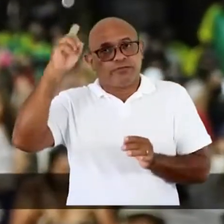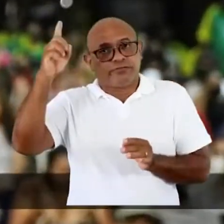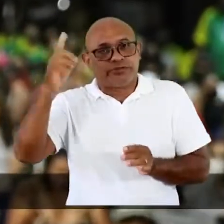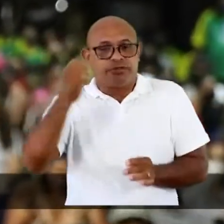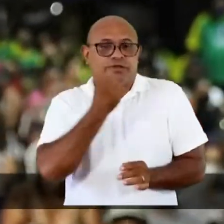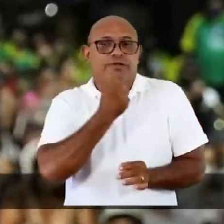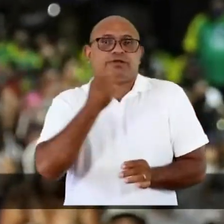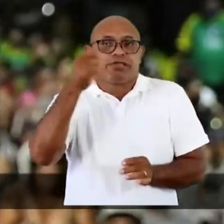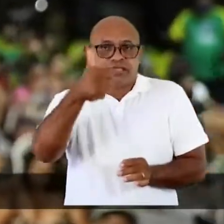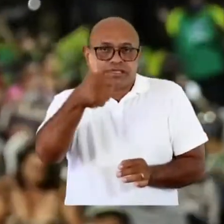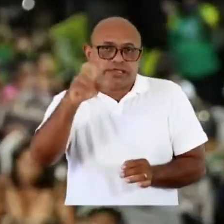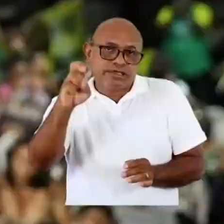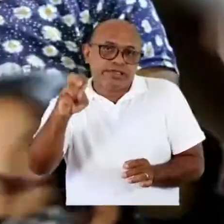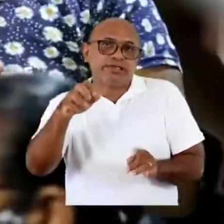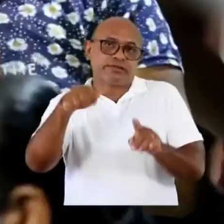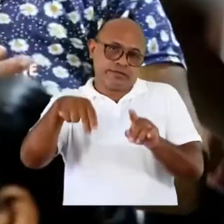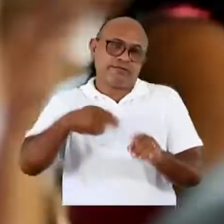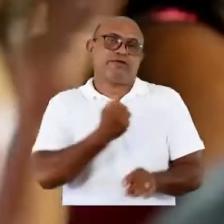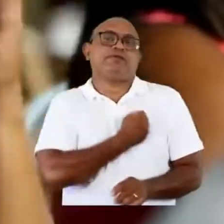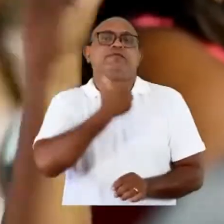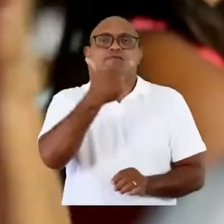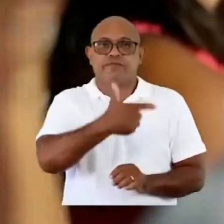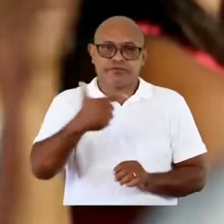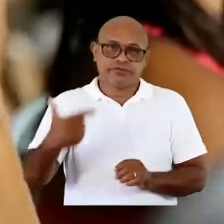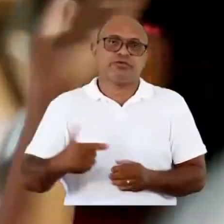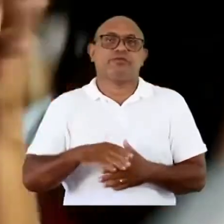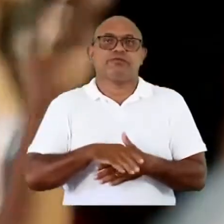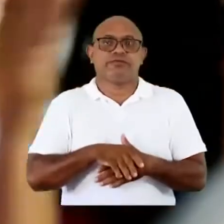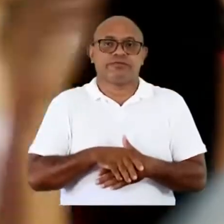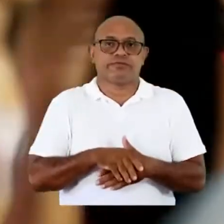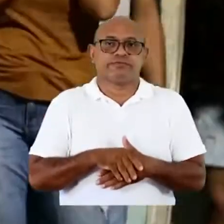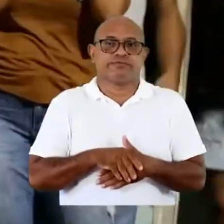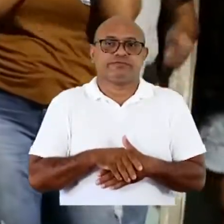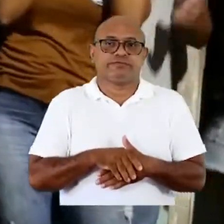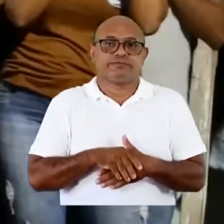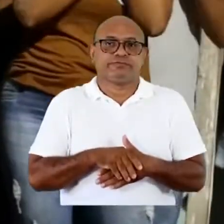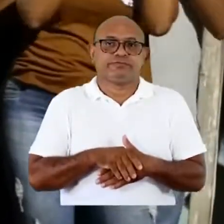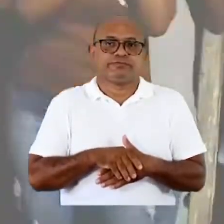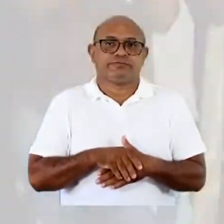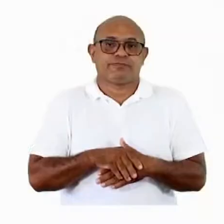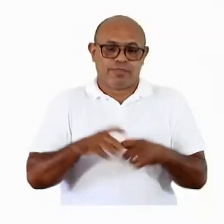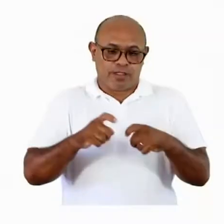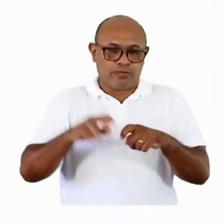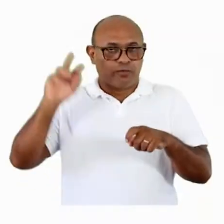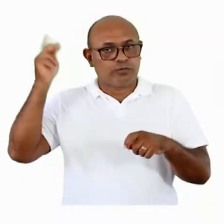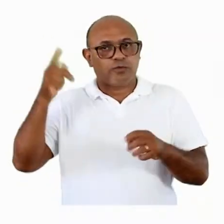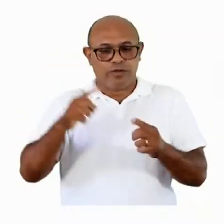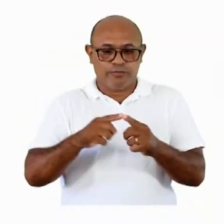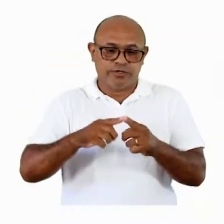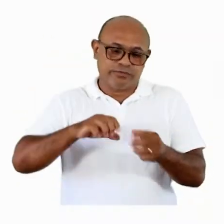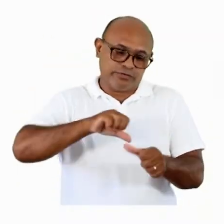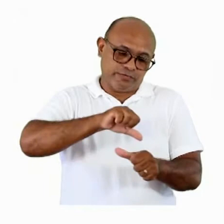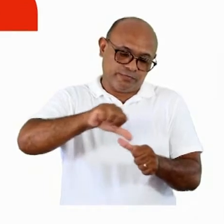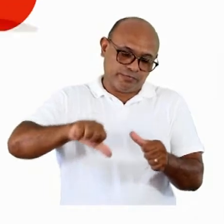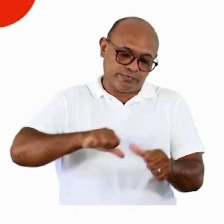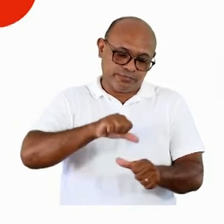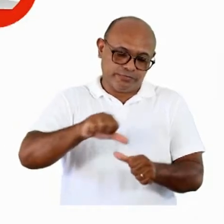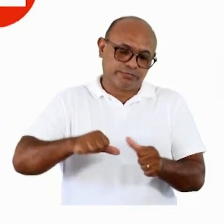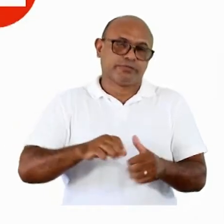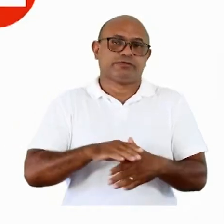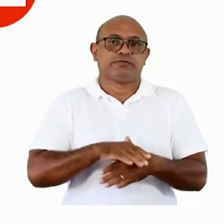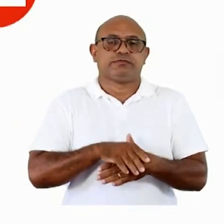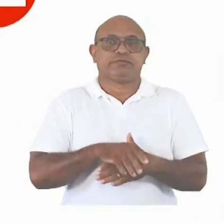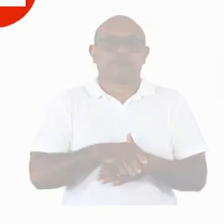o 22 no dia 15 de novembro. É doutor Hélio pra mudar.